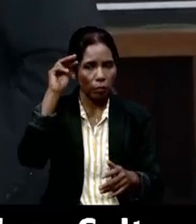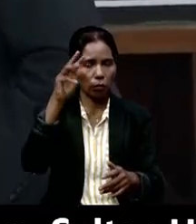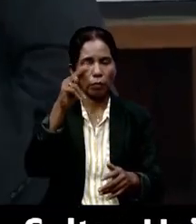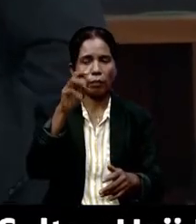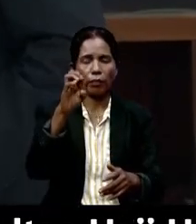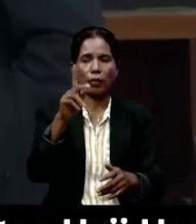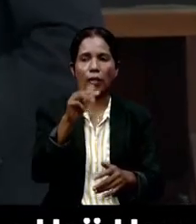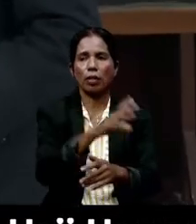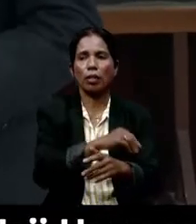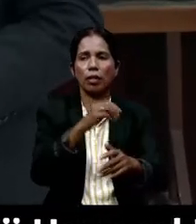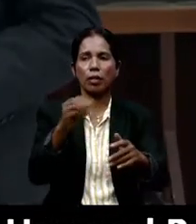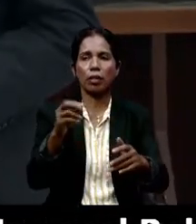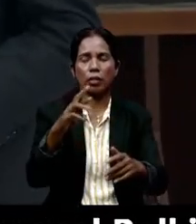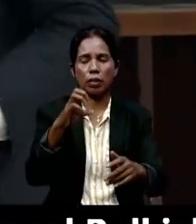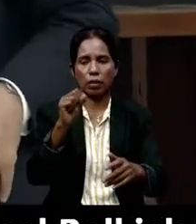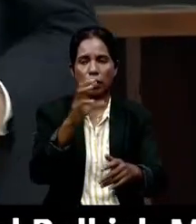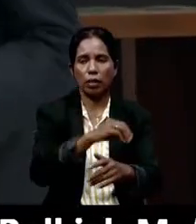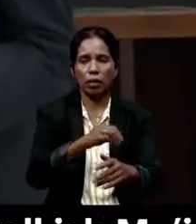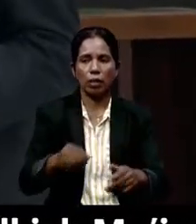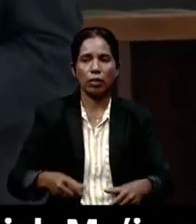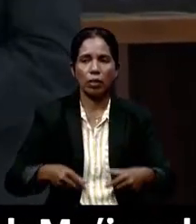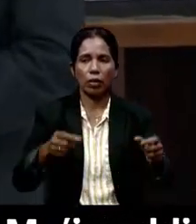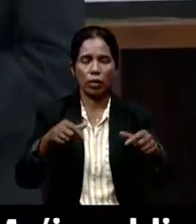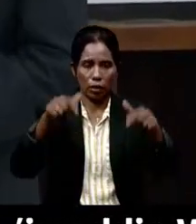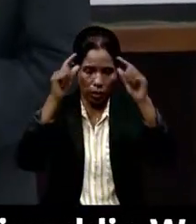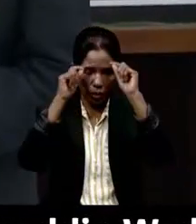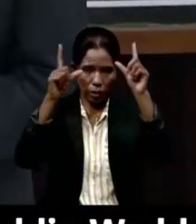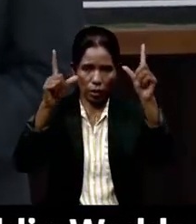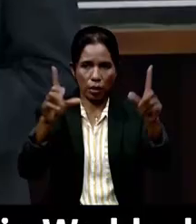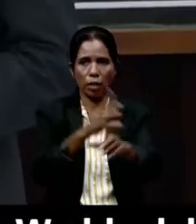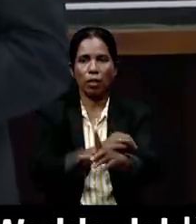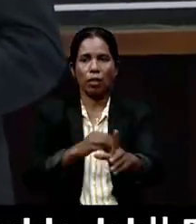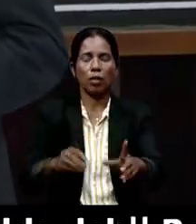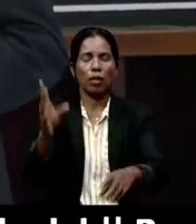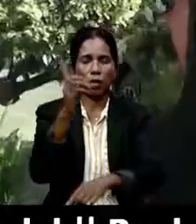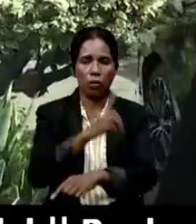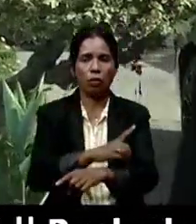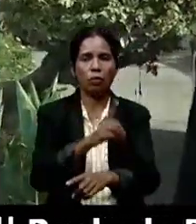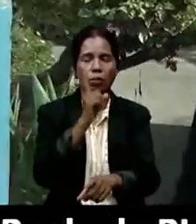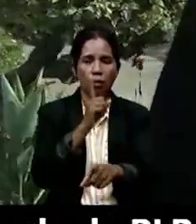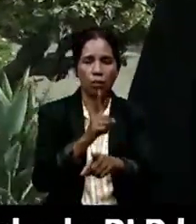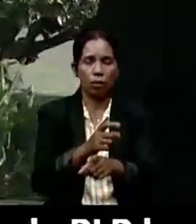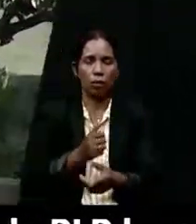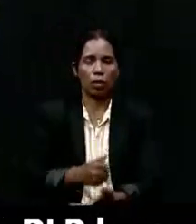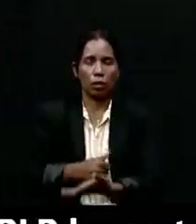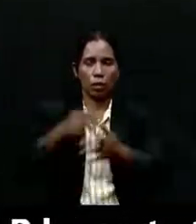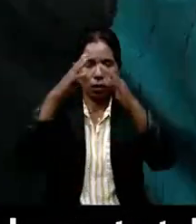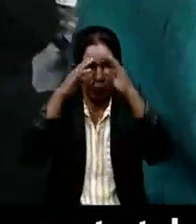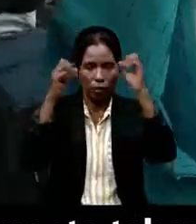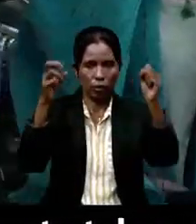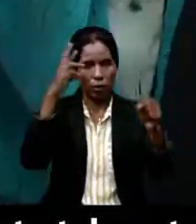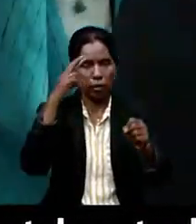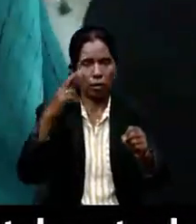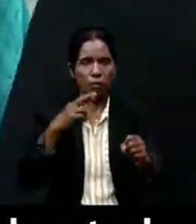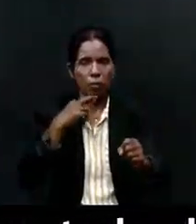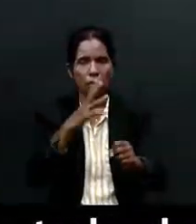Nova Zelândia, Rinston Peters, se estadia em Timor-Leste durante Lorontolo, onde a Sorumalo, o presidente da República, José Ramos